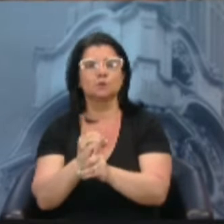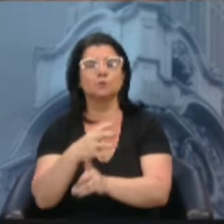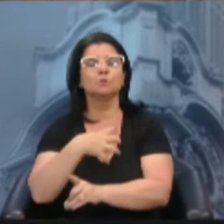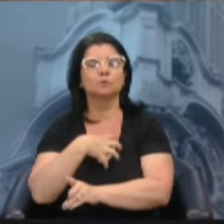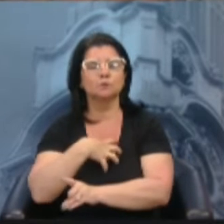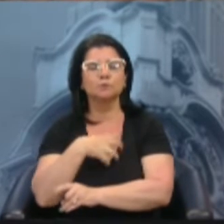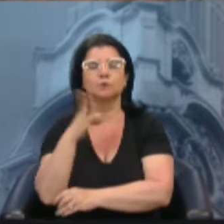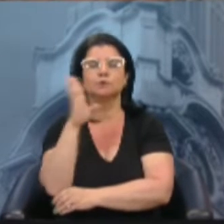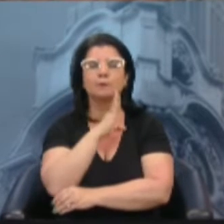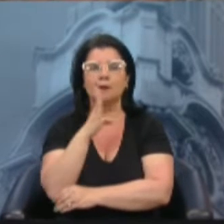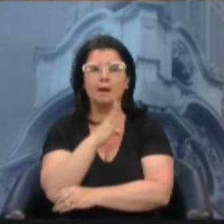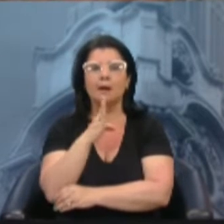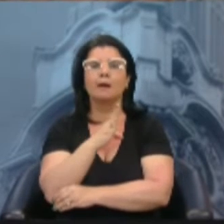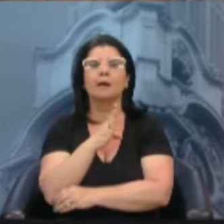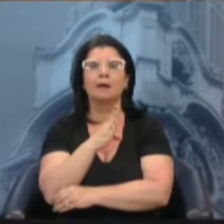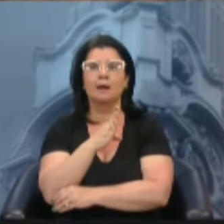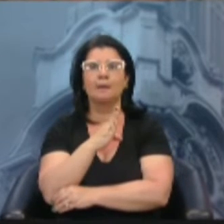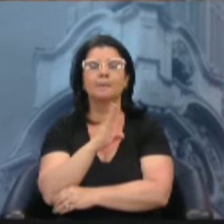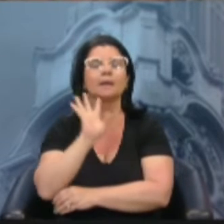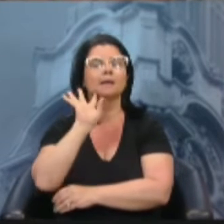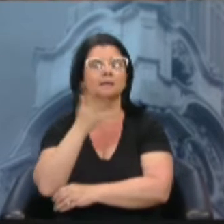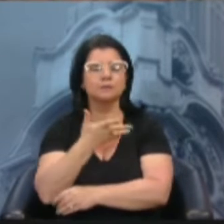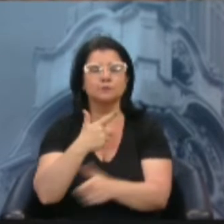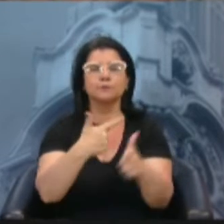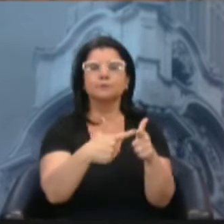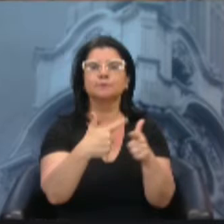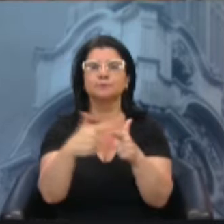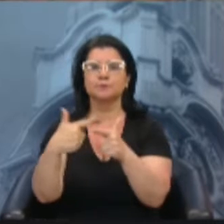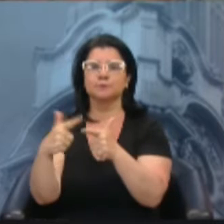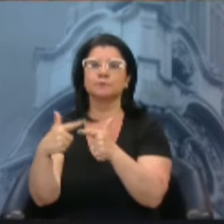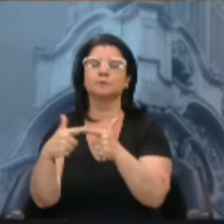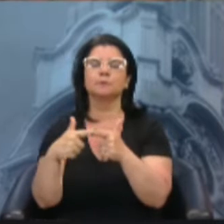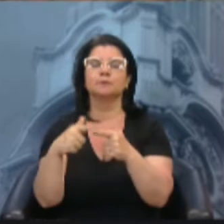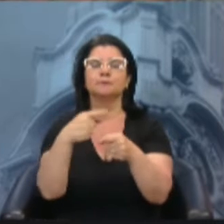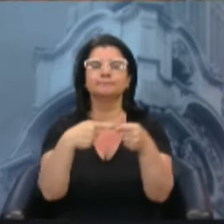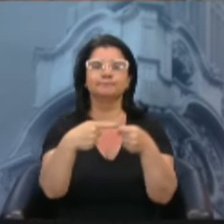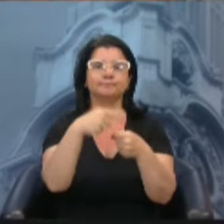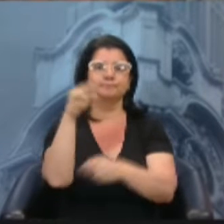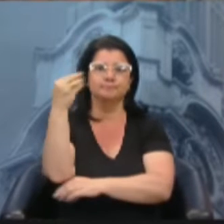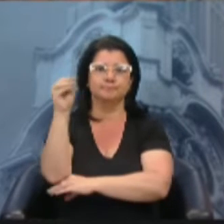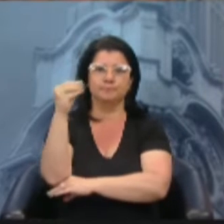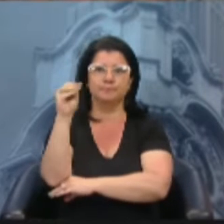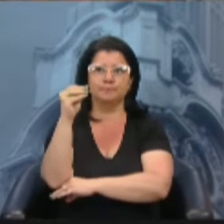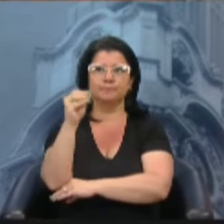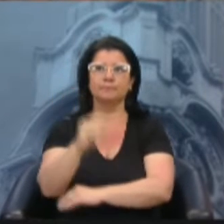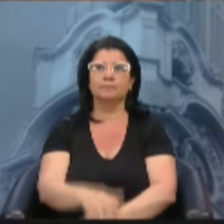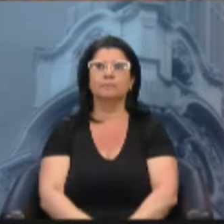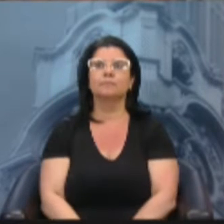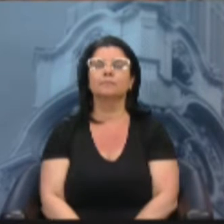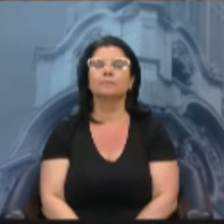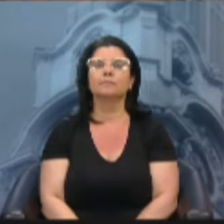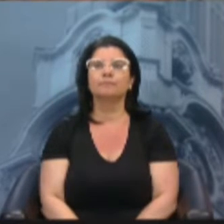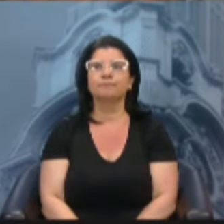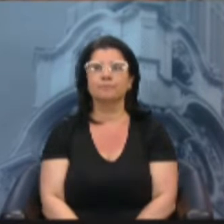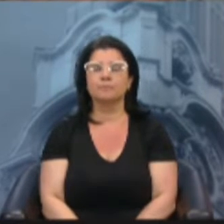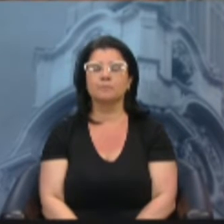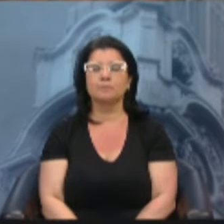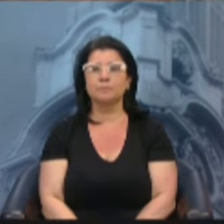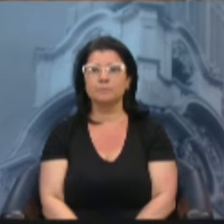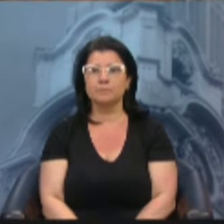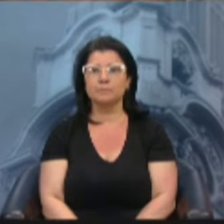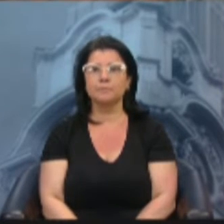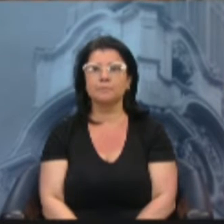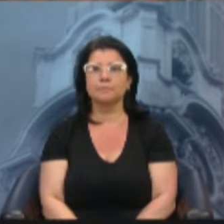imediata para esse entorno resolver esse problema histórico aí da cidade de Porto Alegre. Em suma, meu diretor